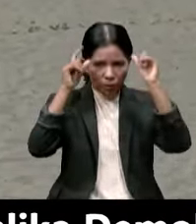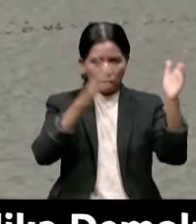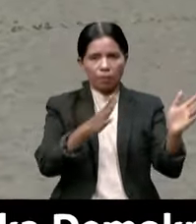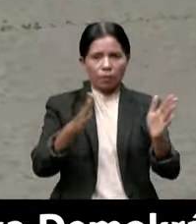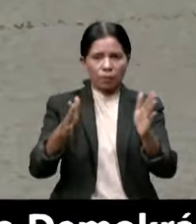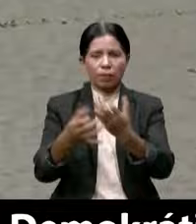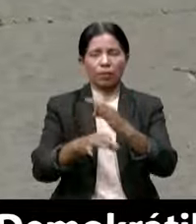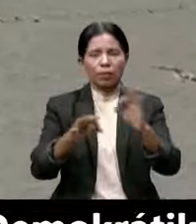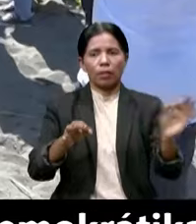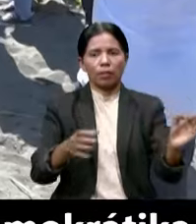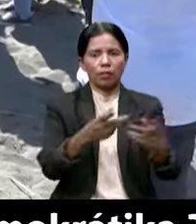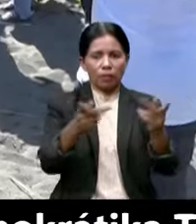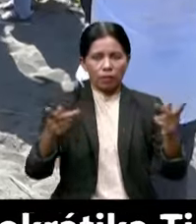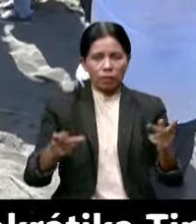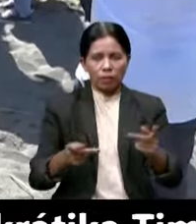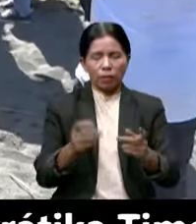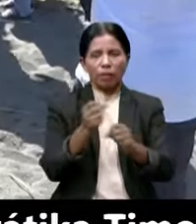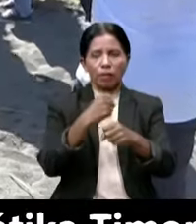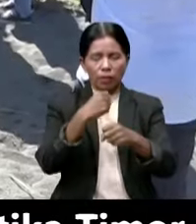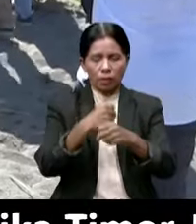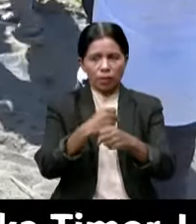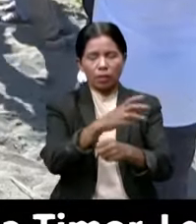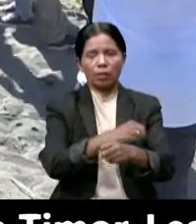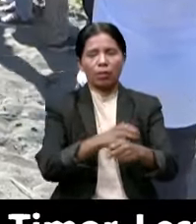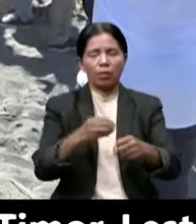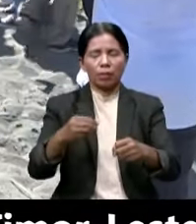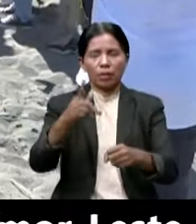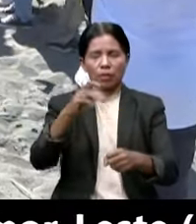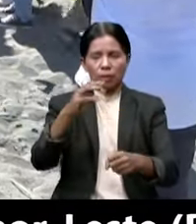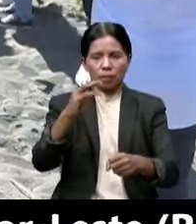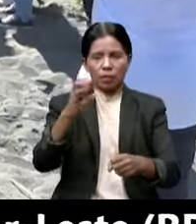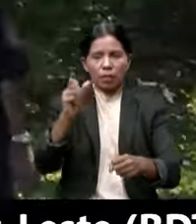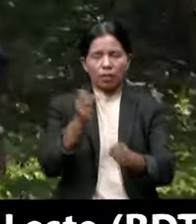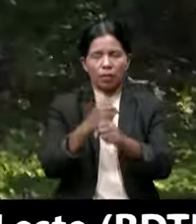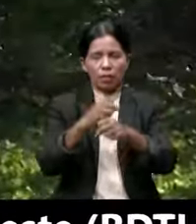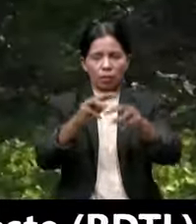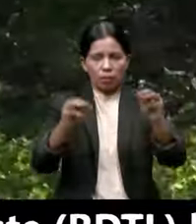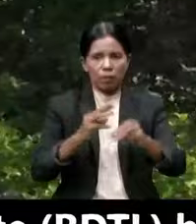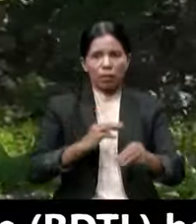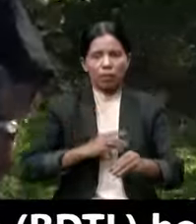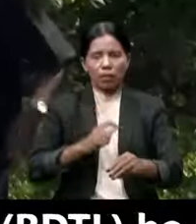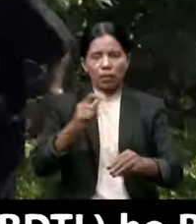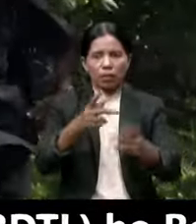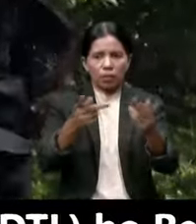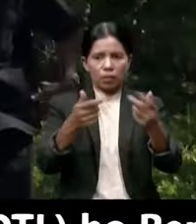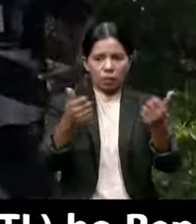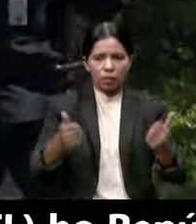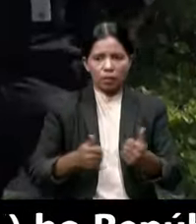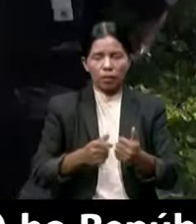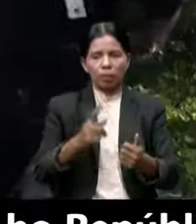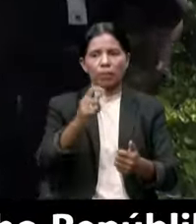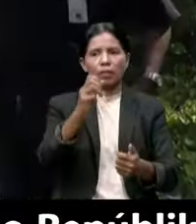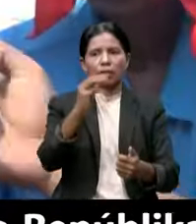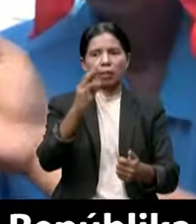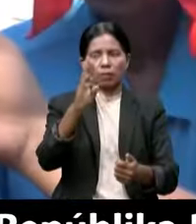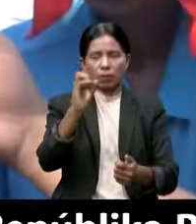preparaona, nomos planta LNG refinaria, ho petroquímica, nebe seihalo, ia municipio Manatutu, posto administrativo na Tarbora. The